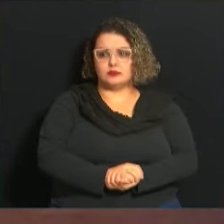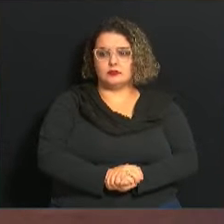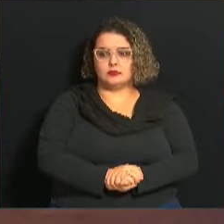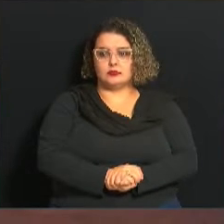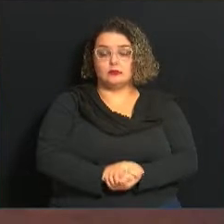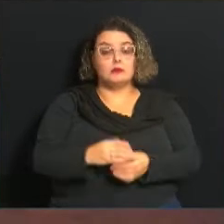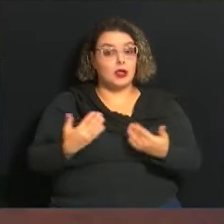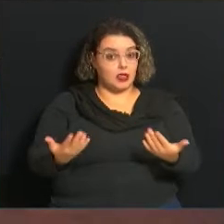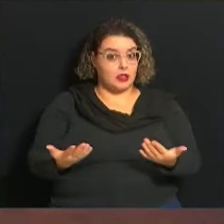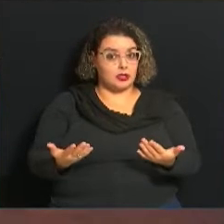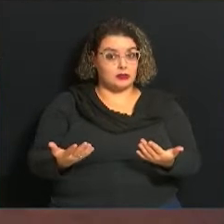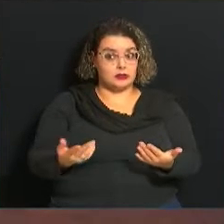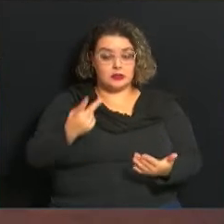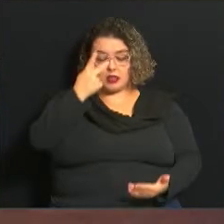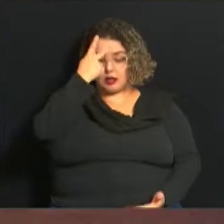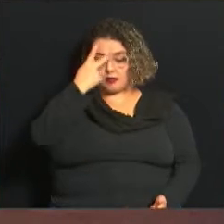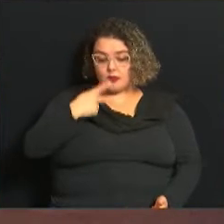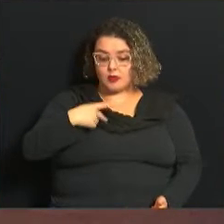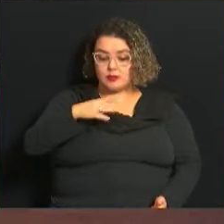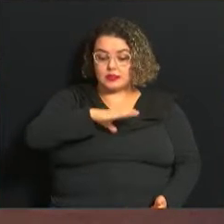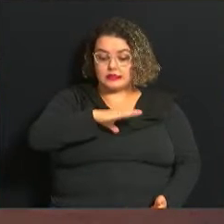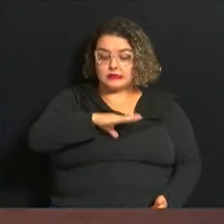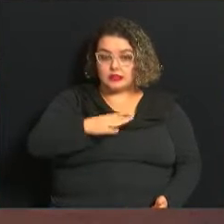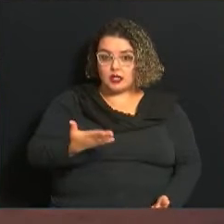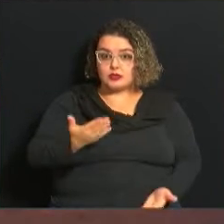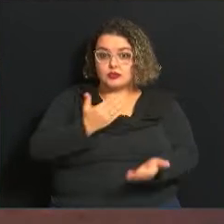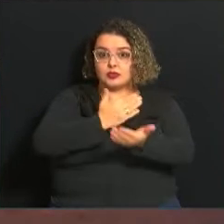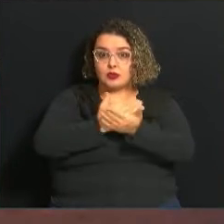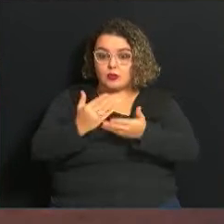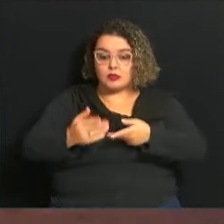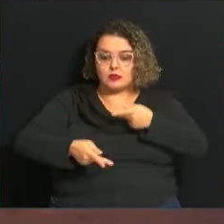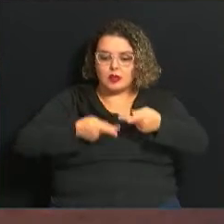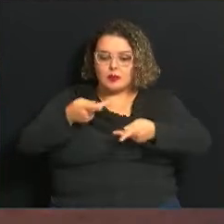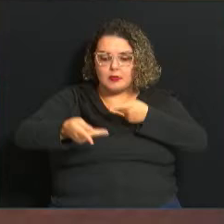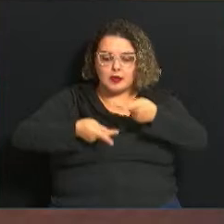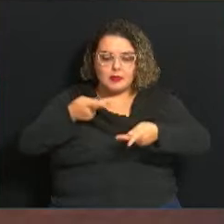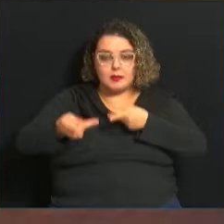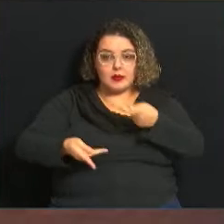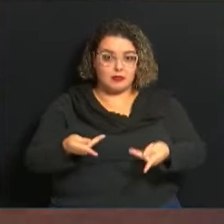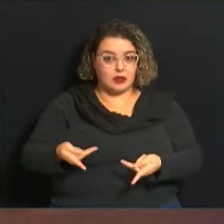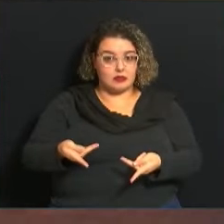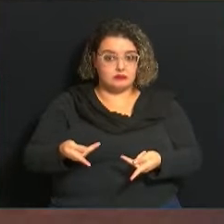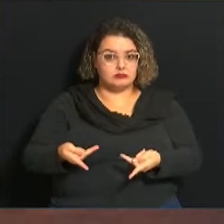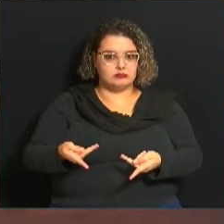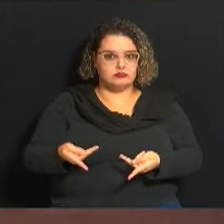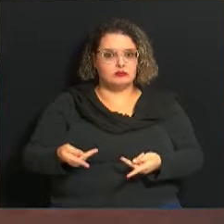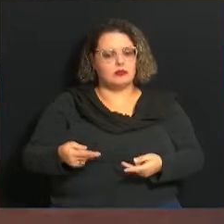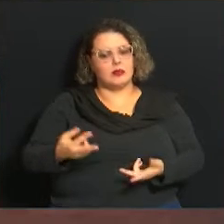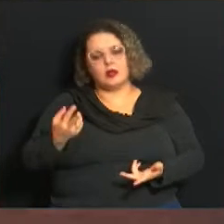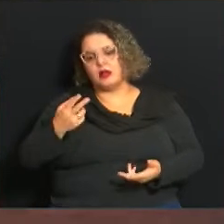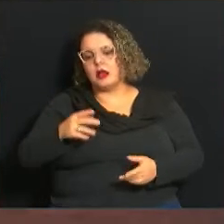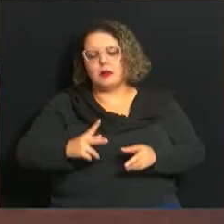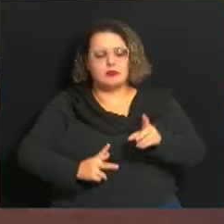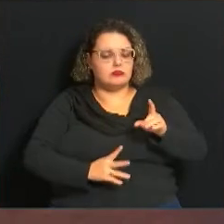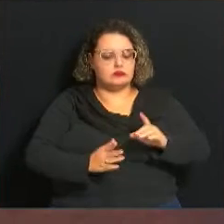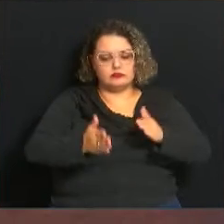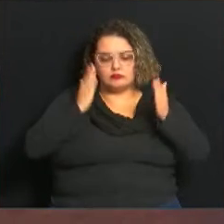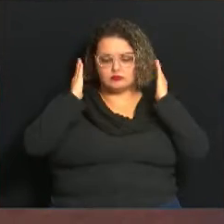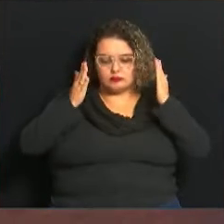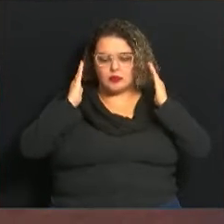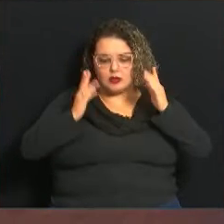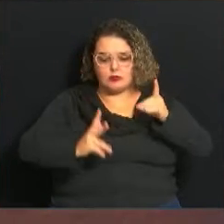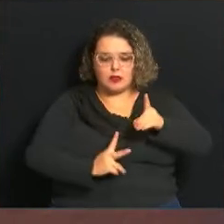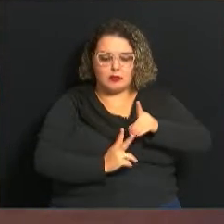Porém, a própria cidade começou a trazer uma série de respostas através de castramóvel, através de